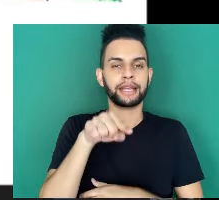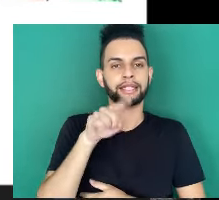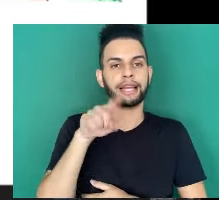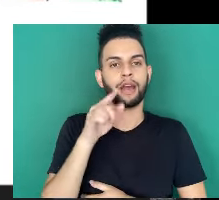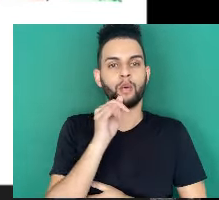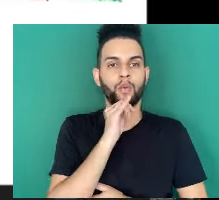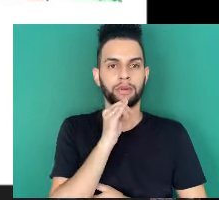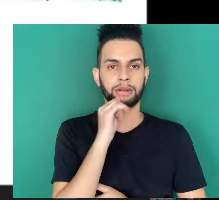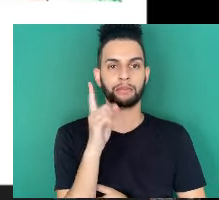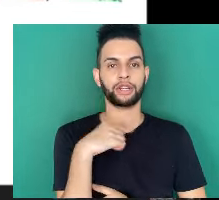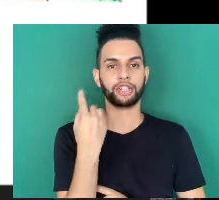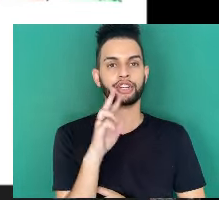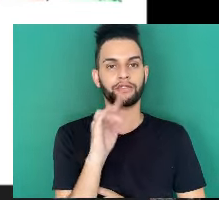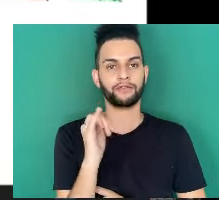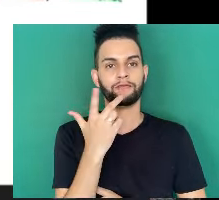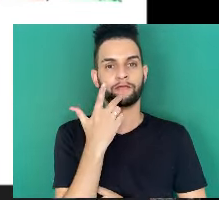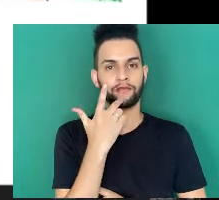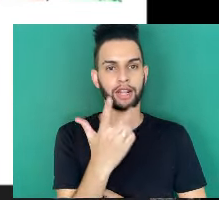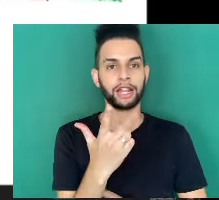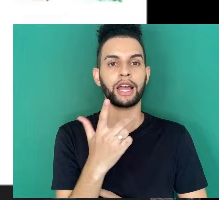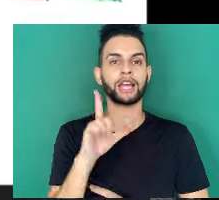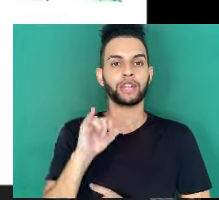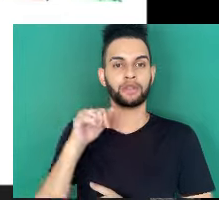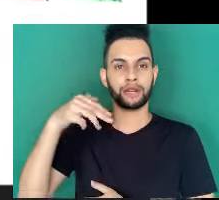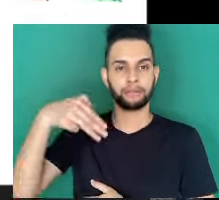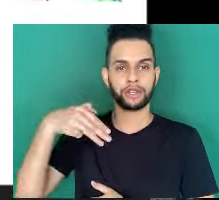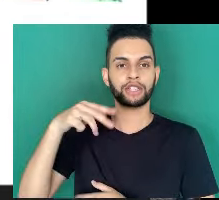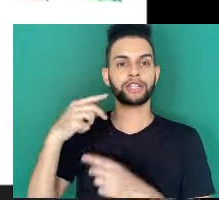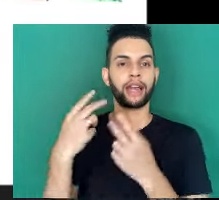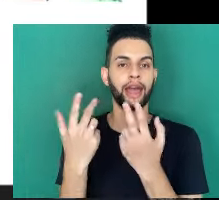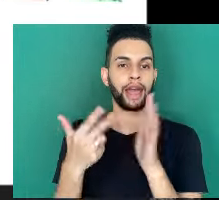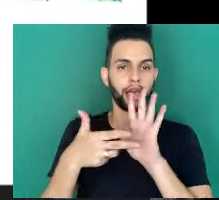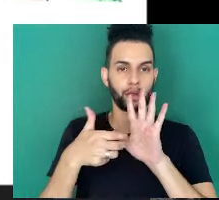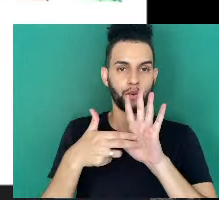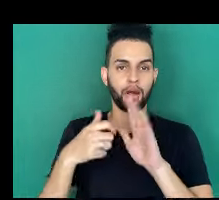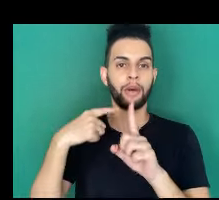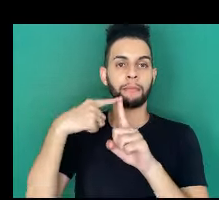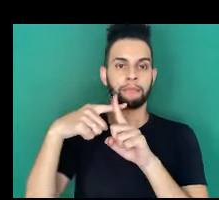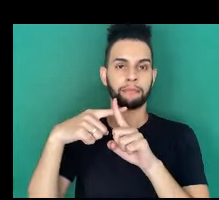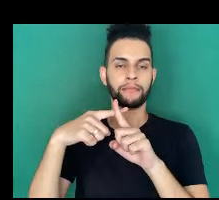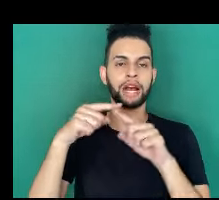esse vai ser um caso em que a gente vai dizer que o limite é igual a mais infinito.